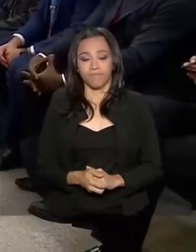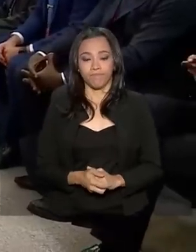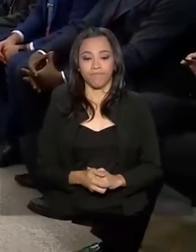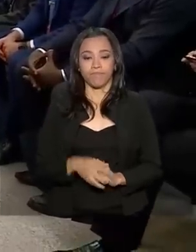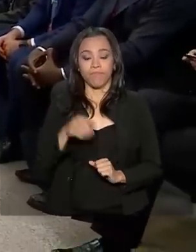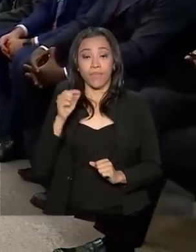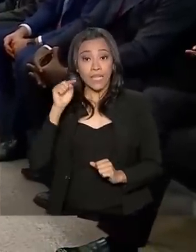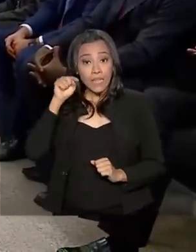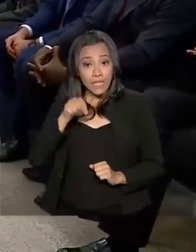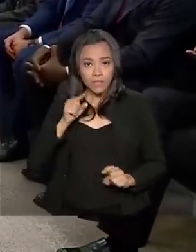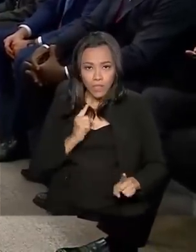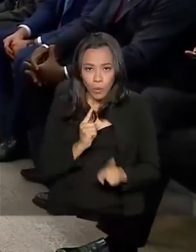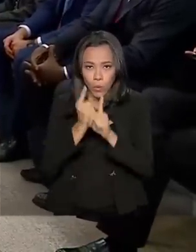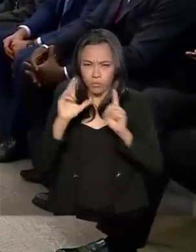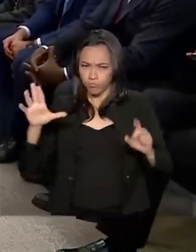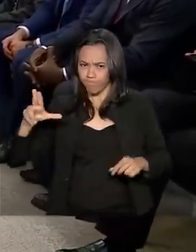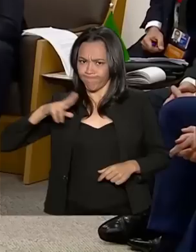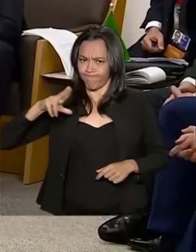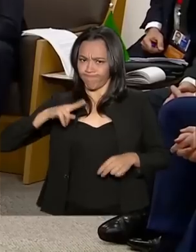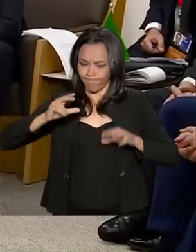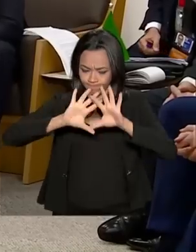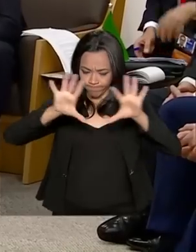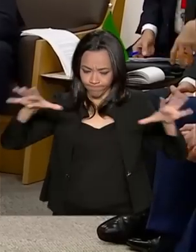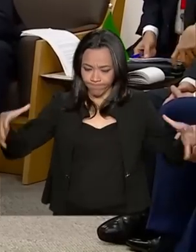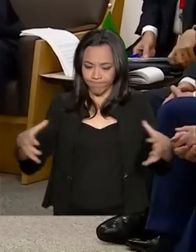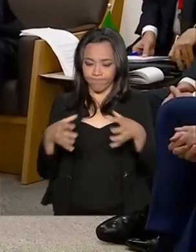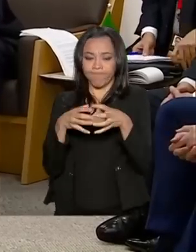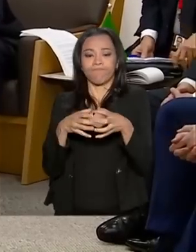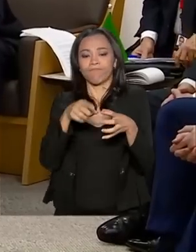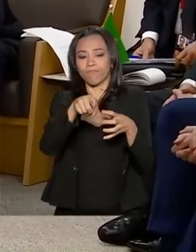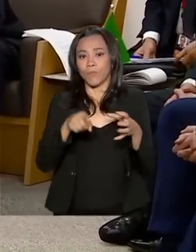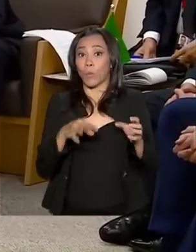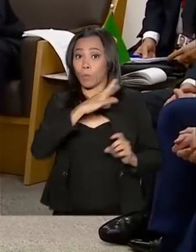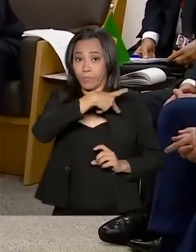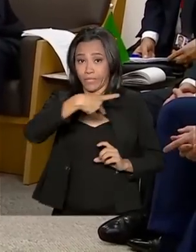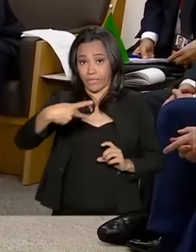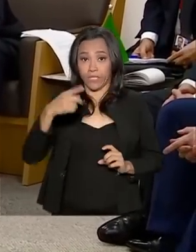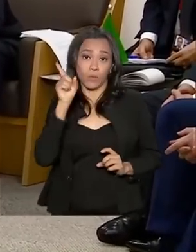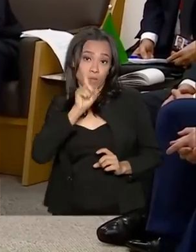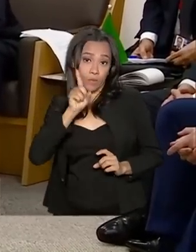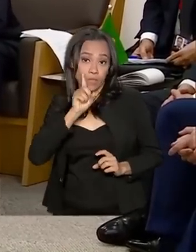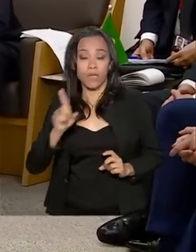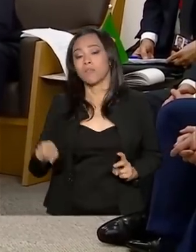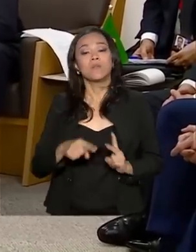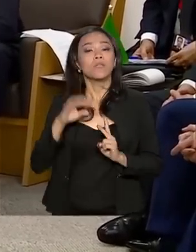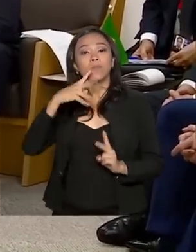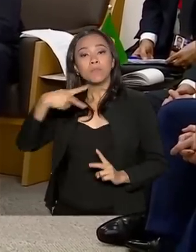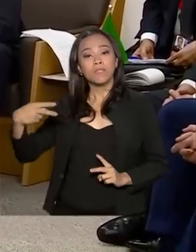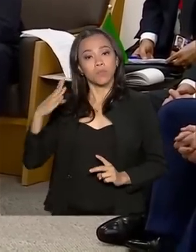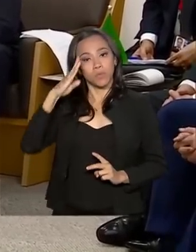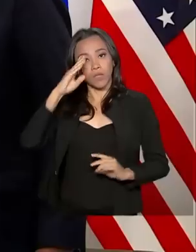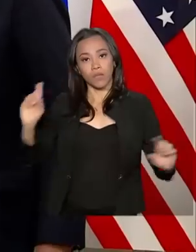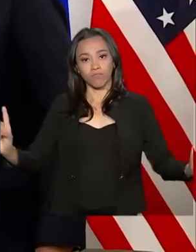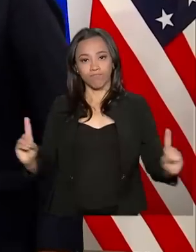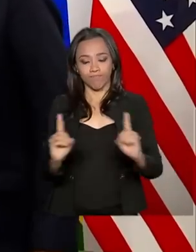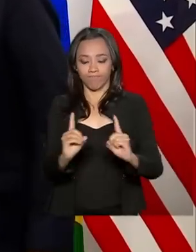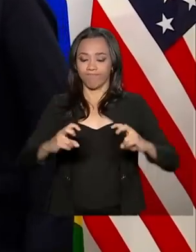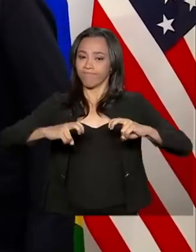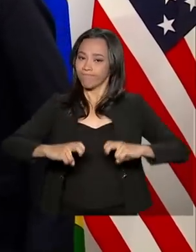Em encontro reservado, o presidente norte-americano Donald Trump e o presidente Jair Bolsonaro falaram